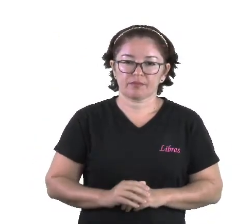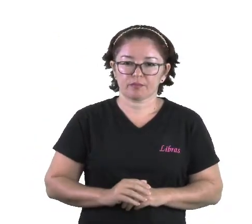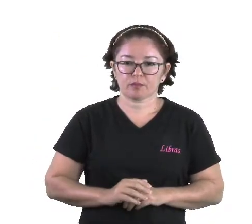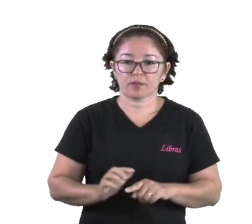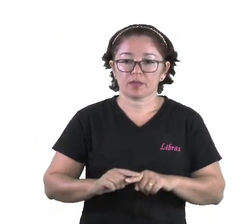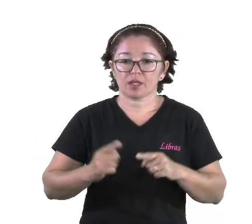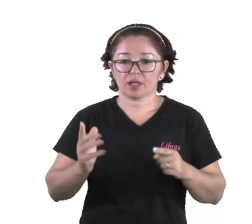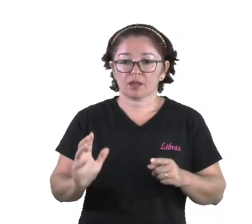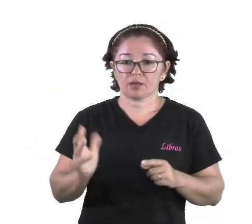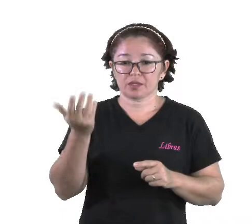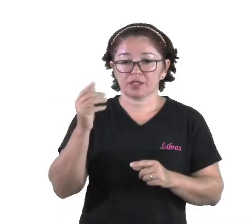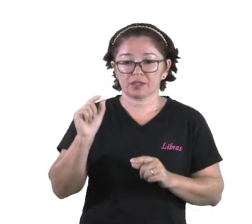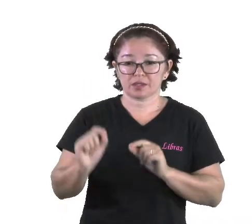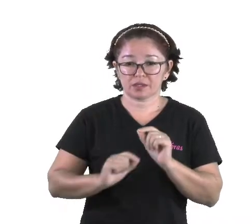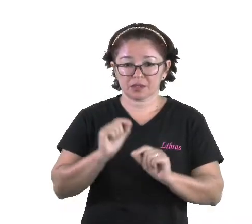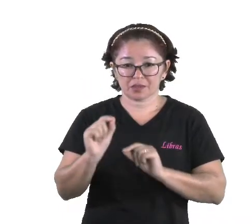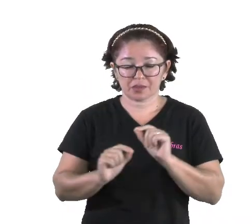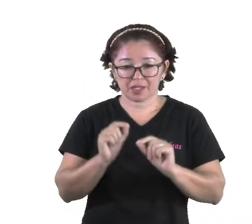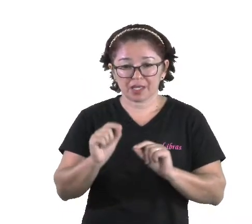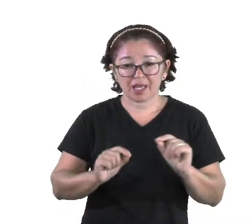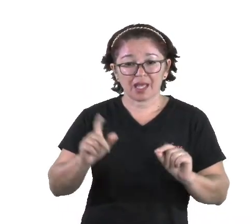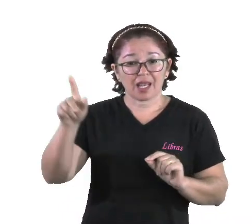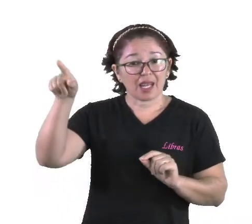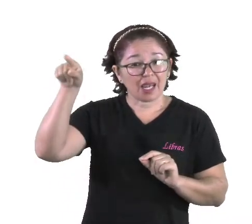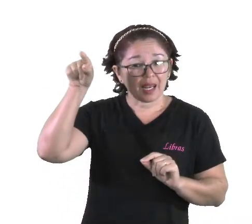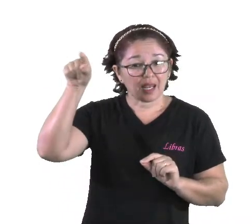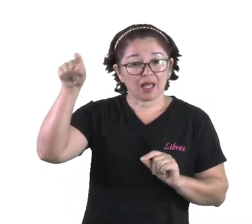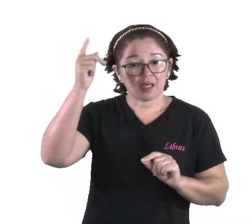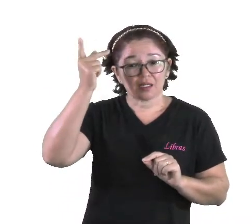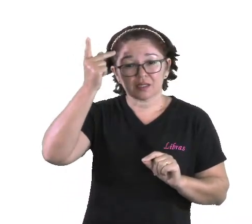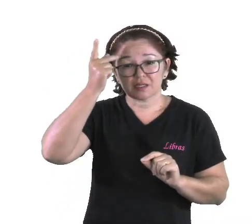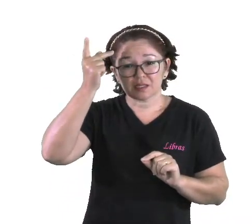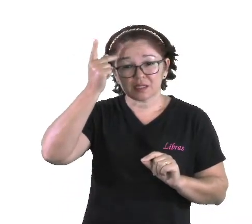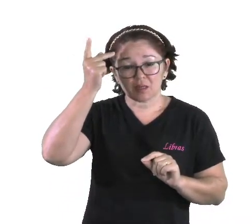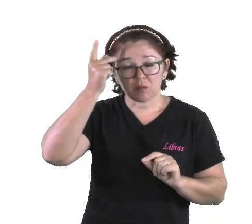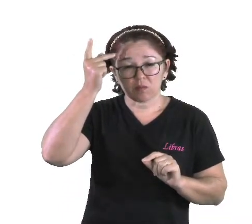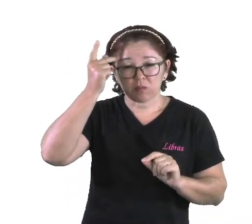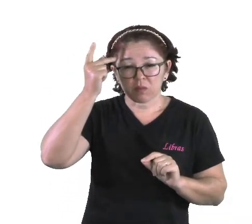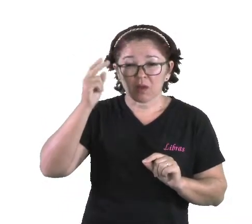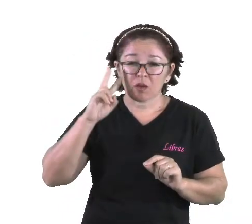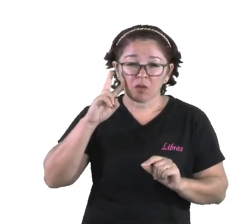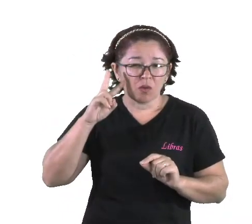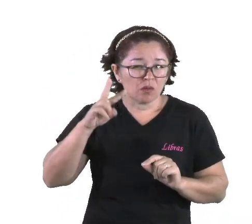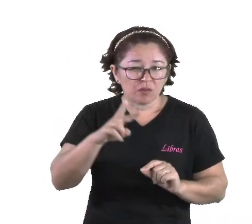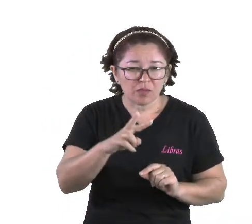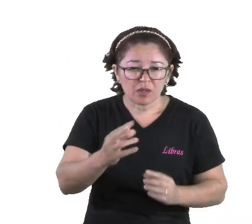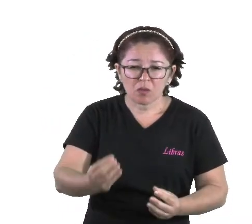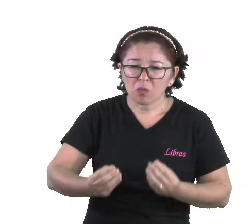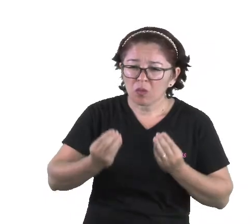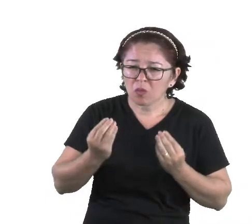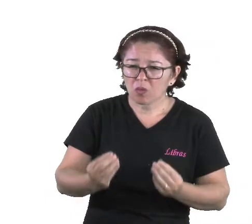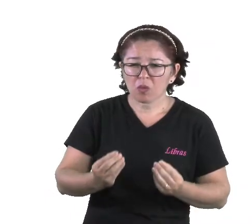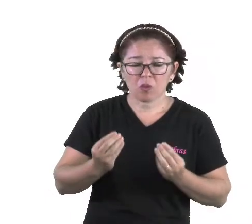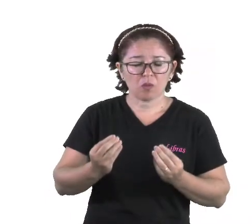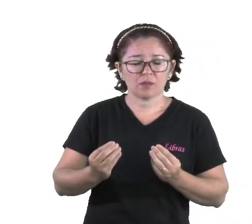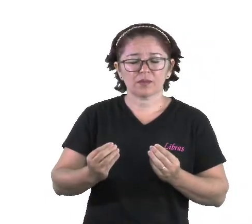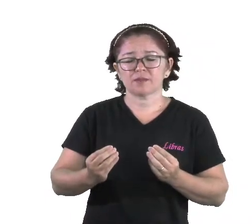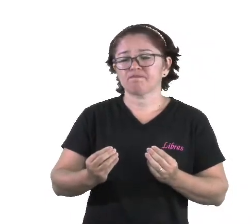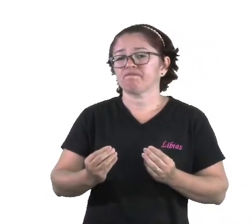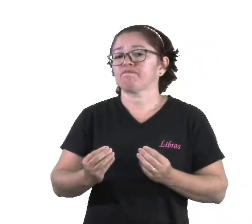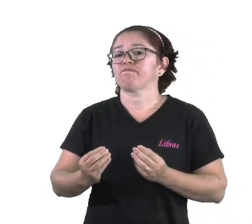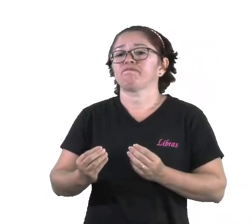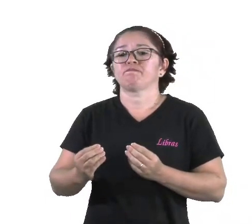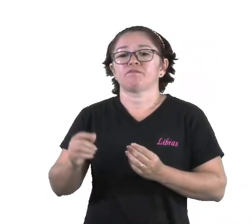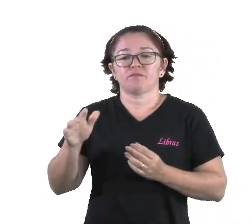Estado dado, que levou Getúlio Vargas ao poder, resolveram partir para o confronto armado. Resultou que Getúlio Vargas aceitou fazer